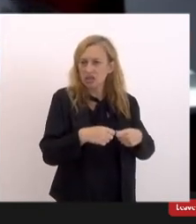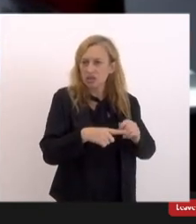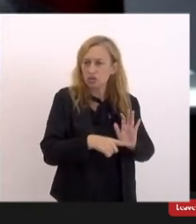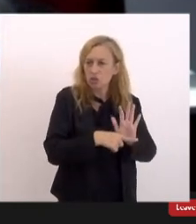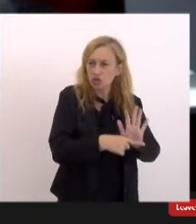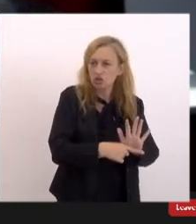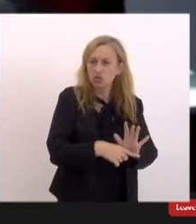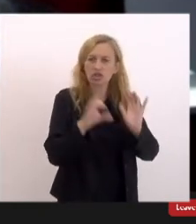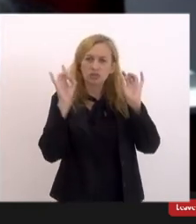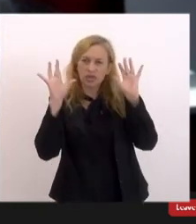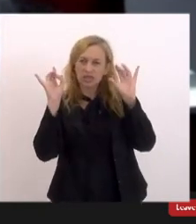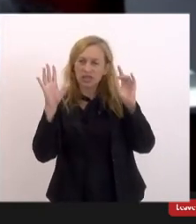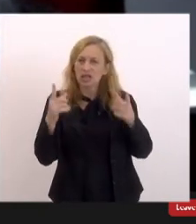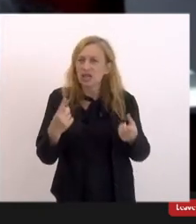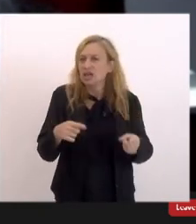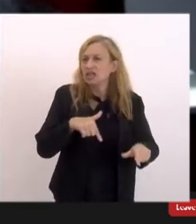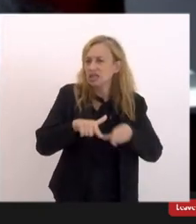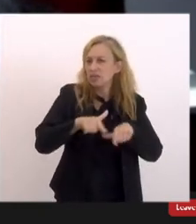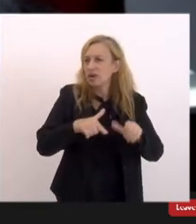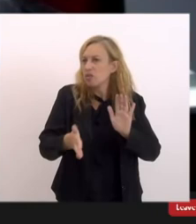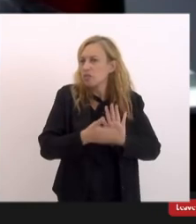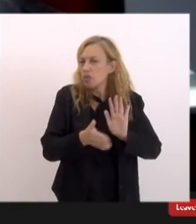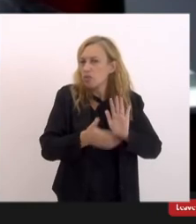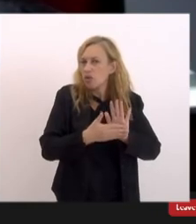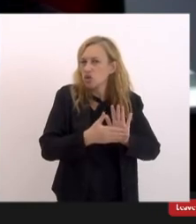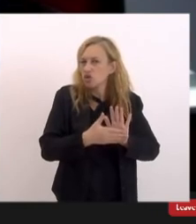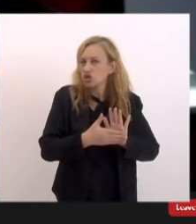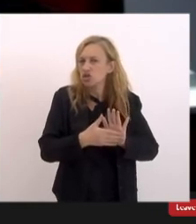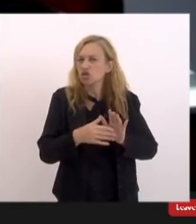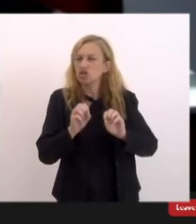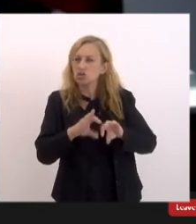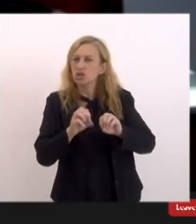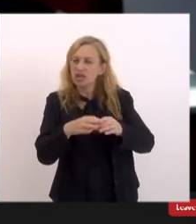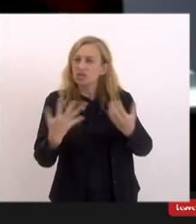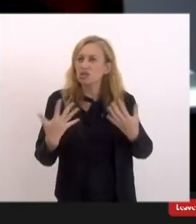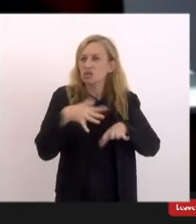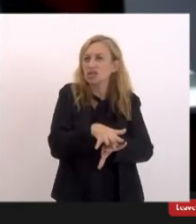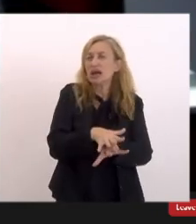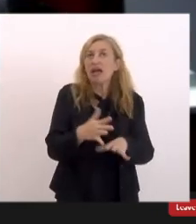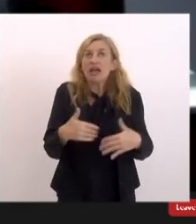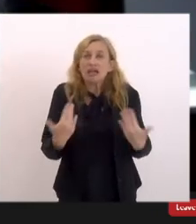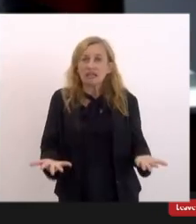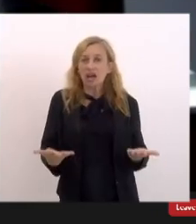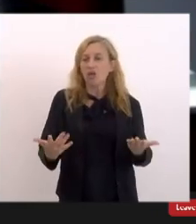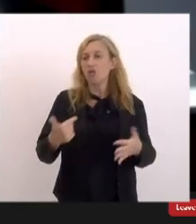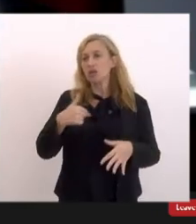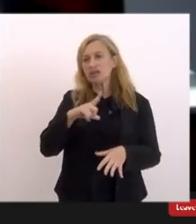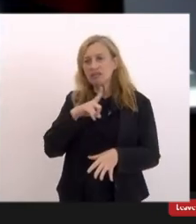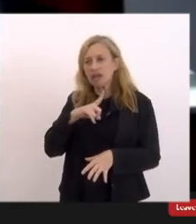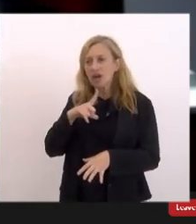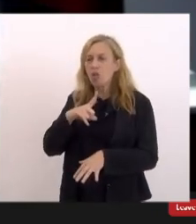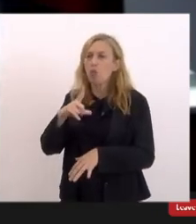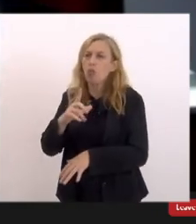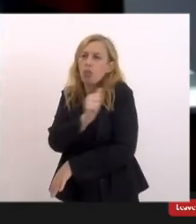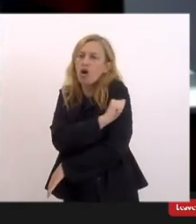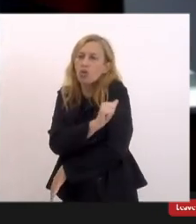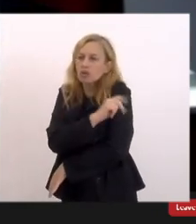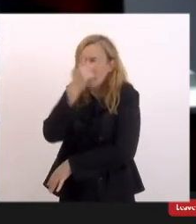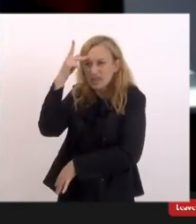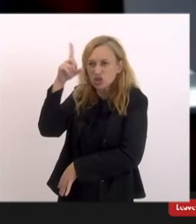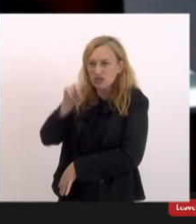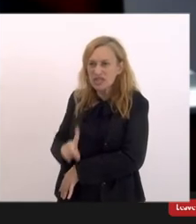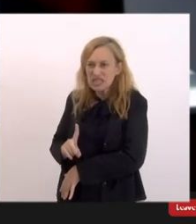sobretudo porque a gente está trabalhando numa proposta de educação inclusiva. Então, o fato de eu ter um aluno que é uma pessoa com deficiência,